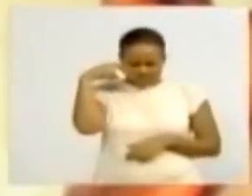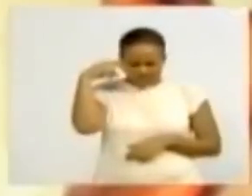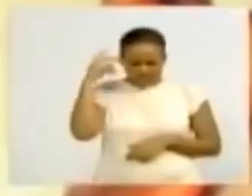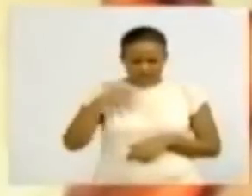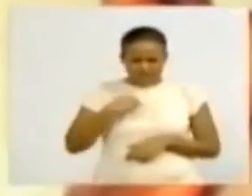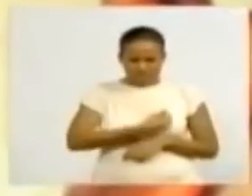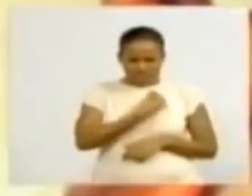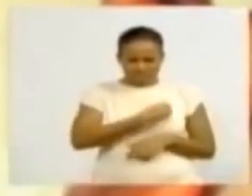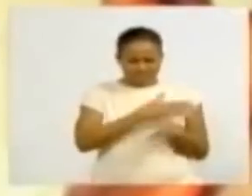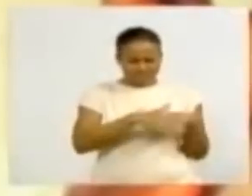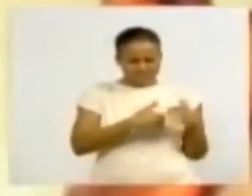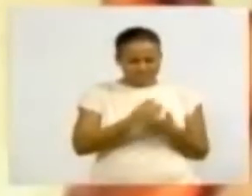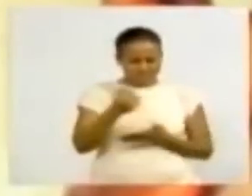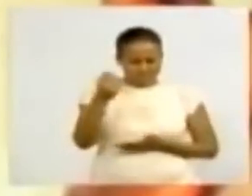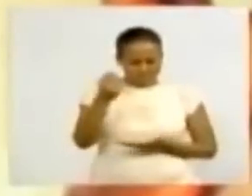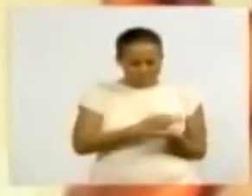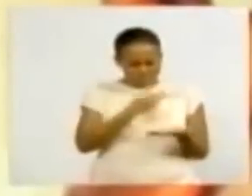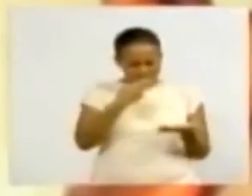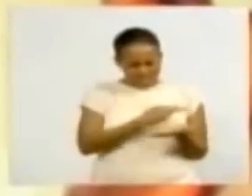envergonhado pela vida que eu estava vivendo,